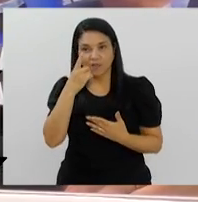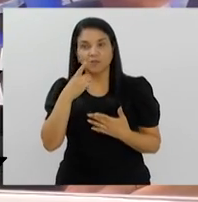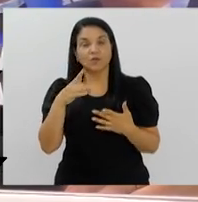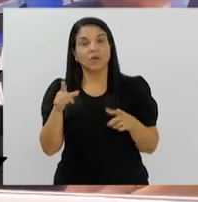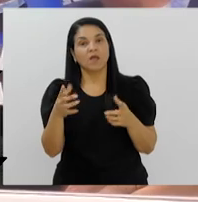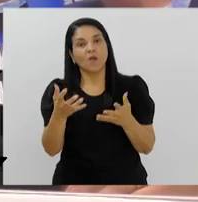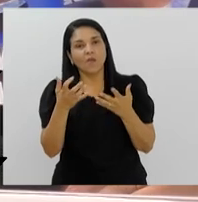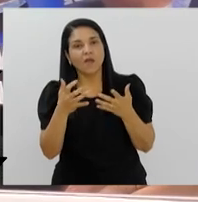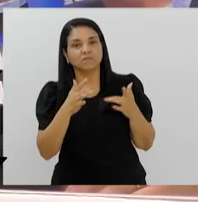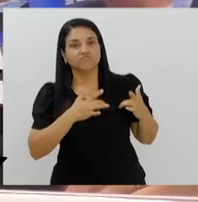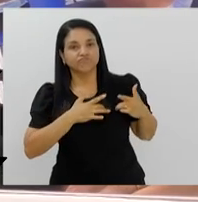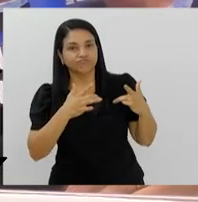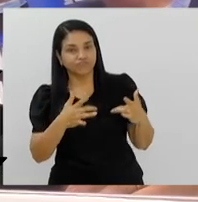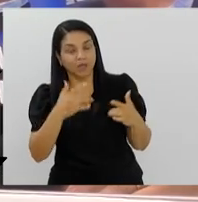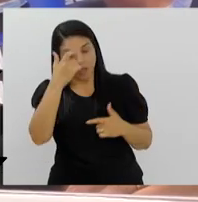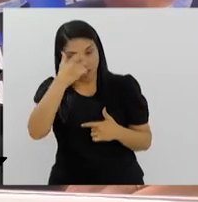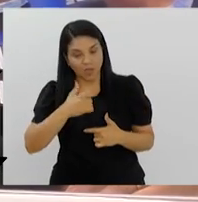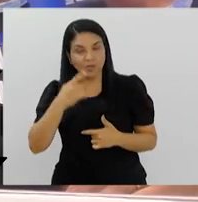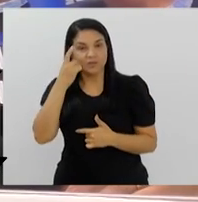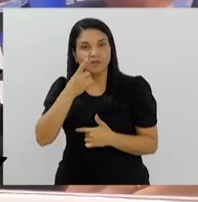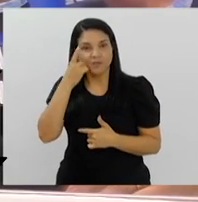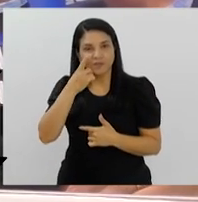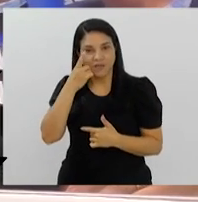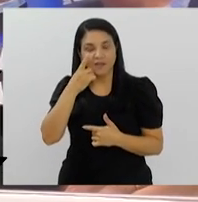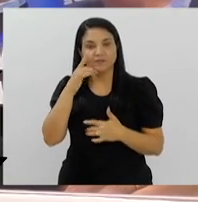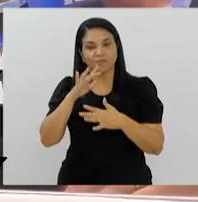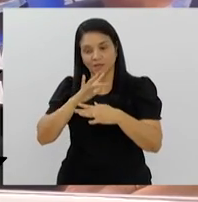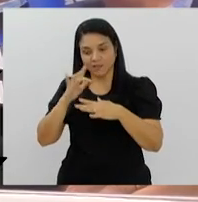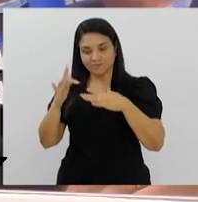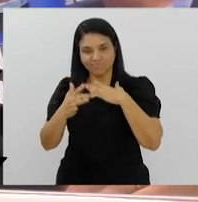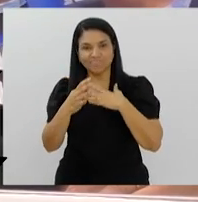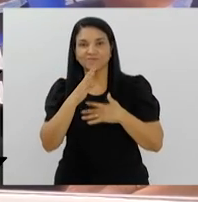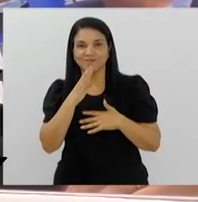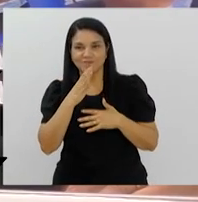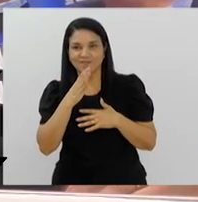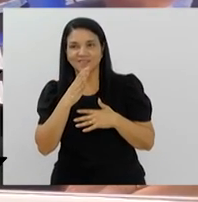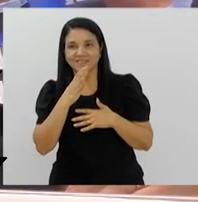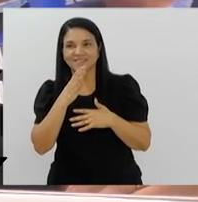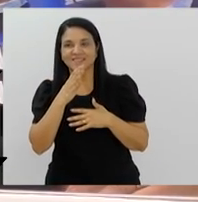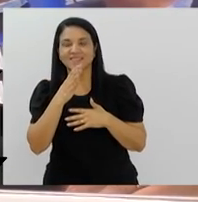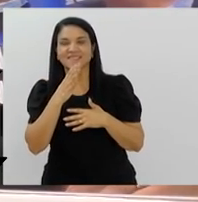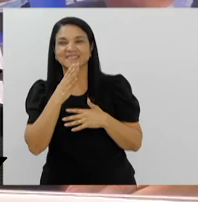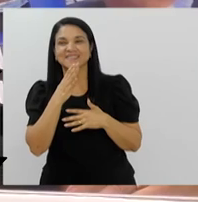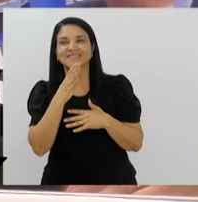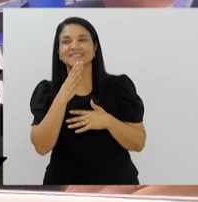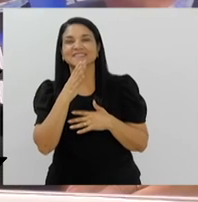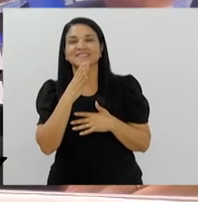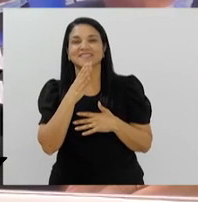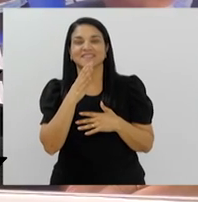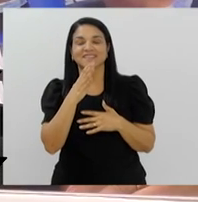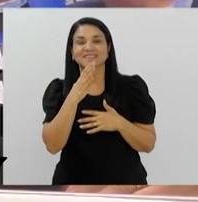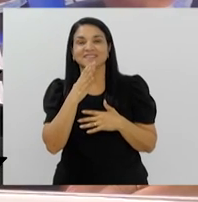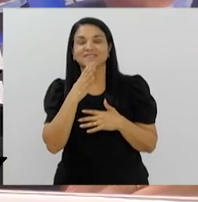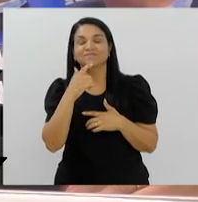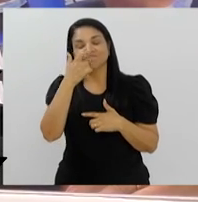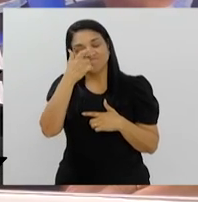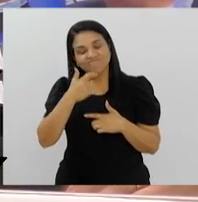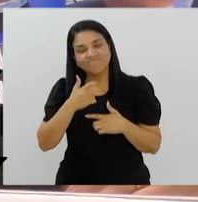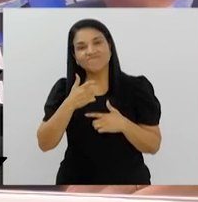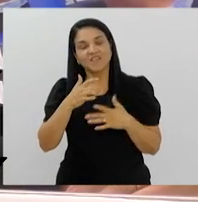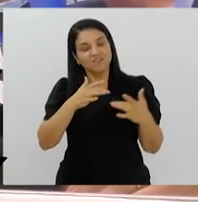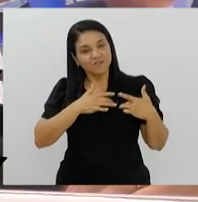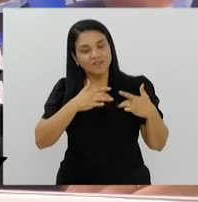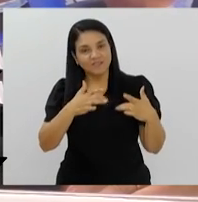disponibilizar eu sou um deputado aqui conhecido pelas redes sociais eu sou blogueiro na verdade mas assim então assim eu queria